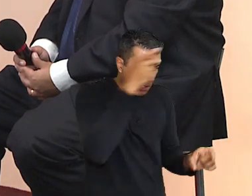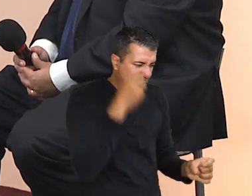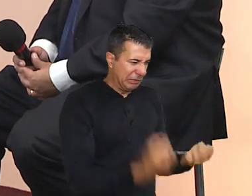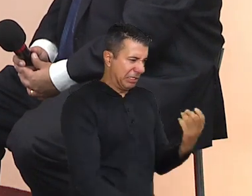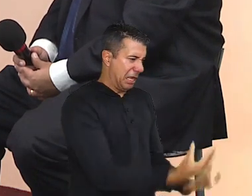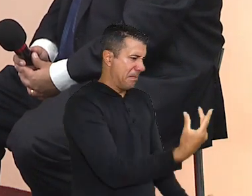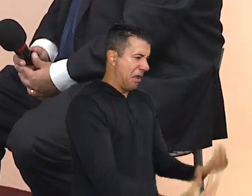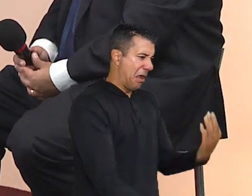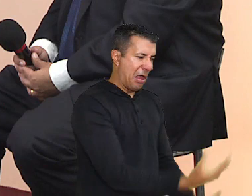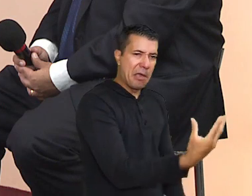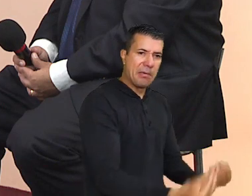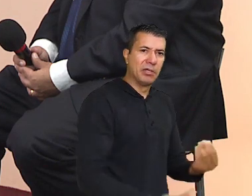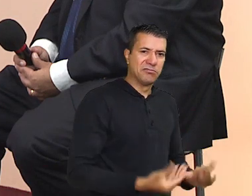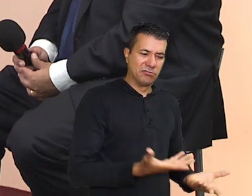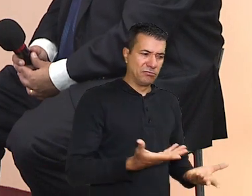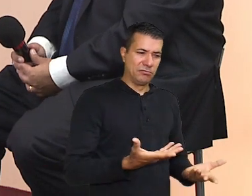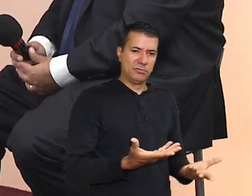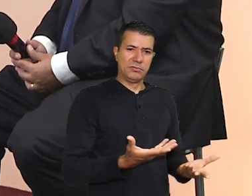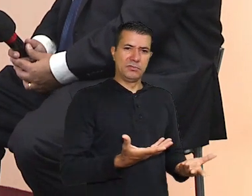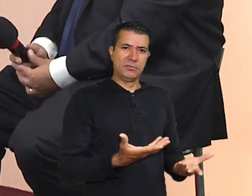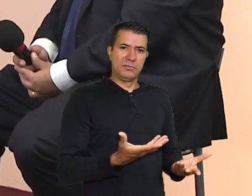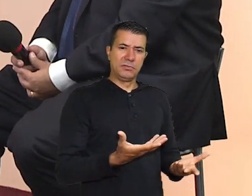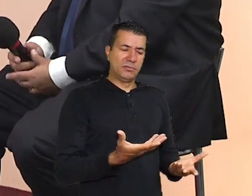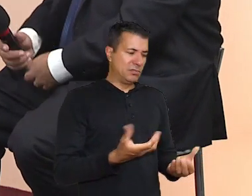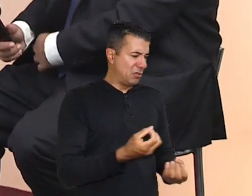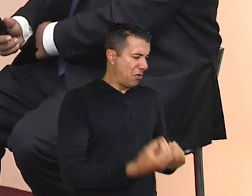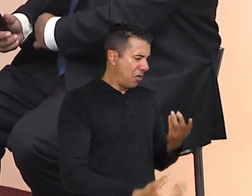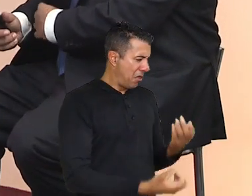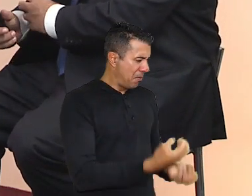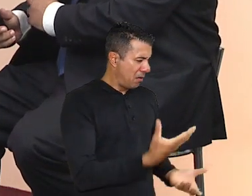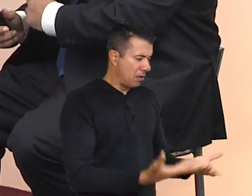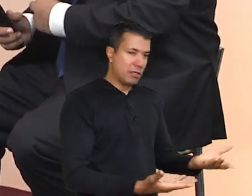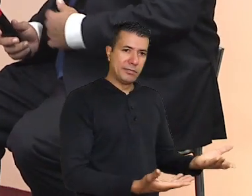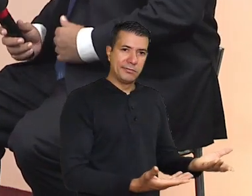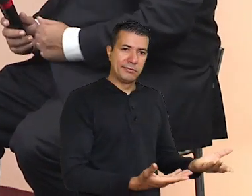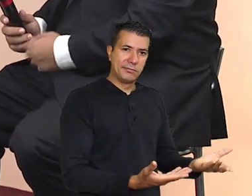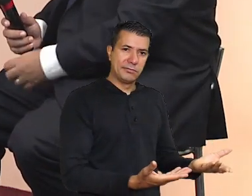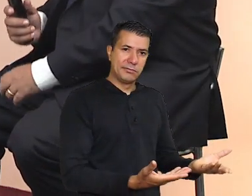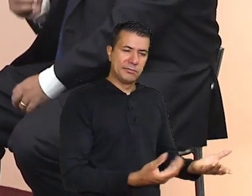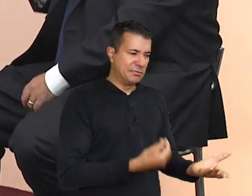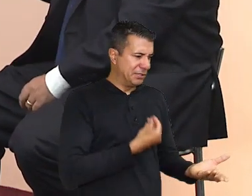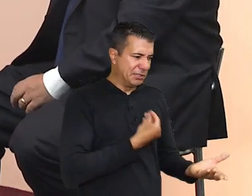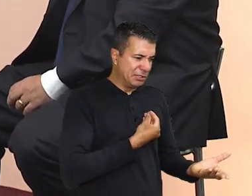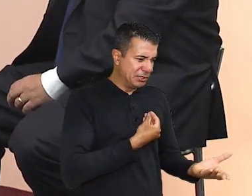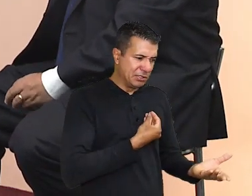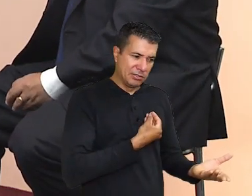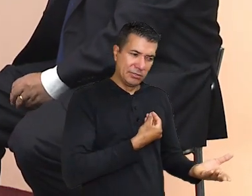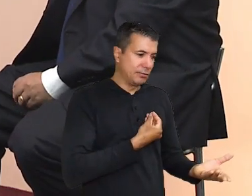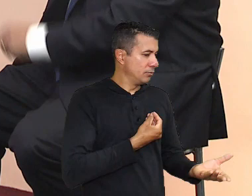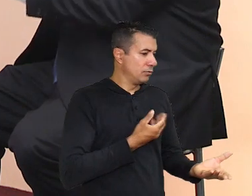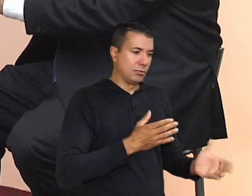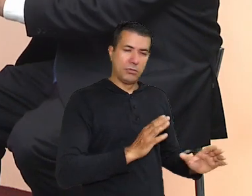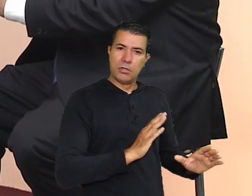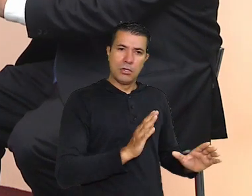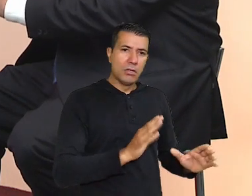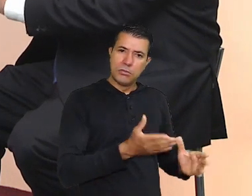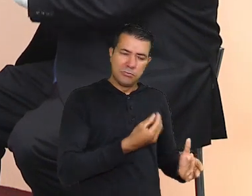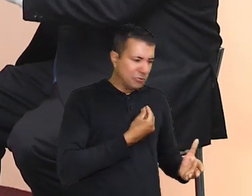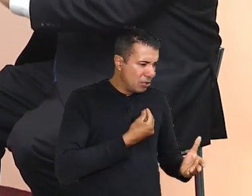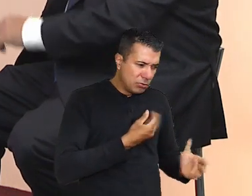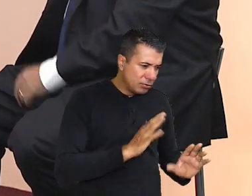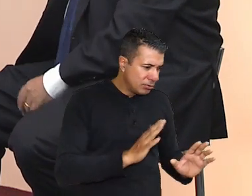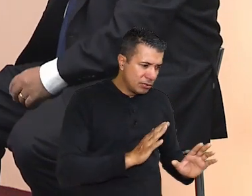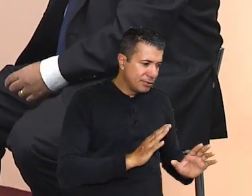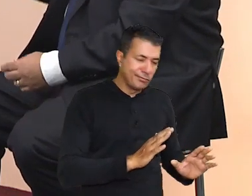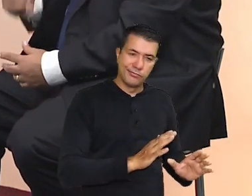sendo atormentada, eu sei que nós vamos falar um pouquinho mais para frente nas perguntas, ele não existe, não é dessa forma, é isso, pastor? Não existe, okay. Biblicamente falando,